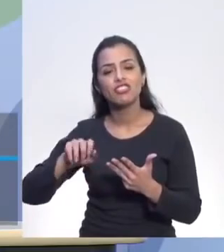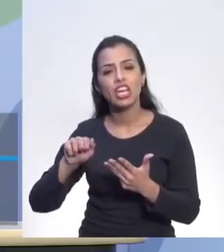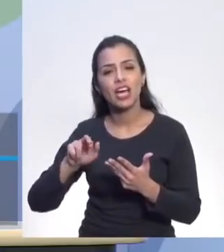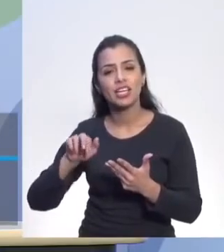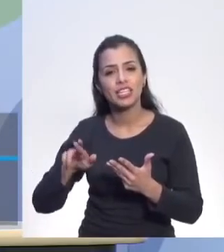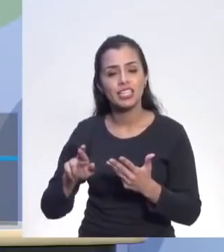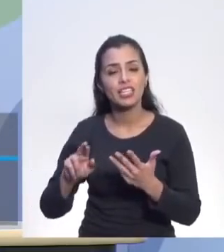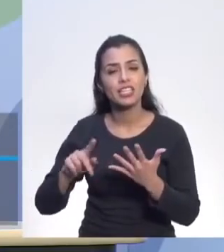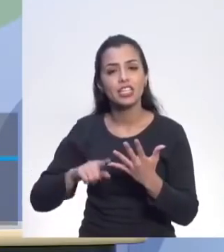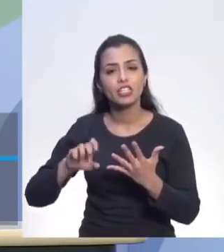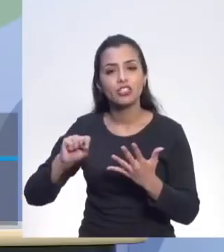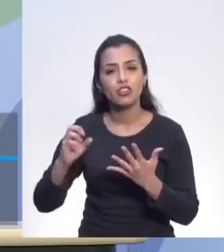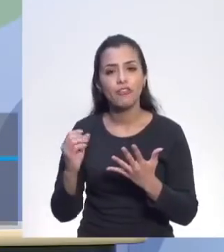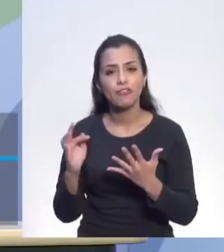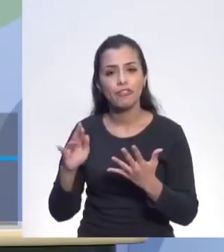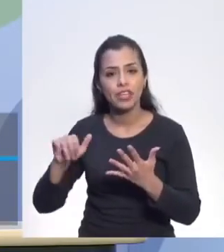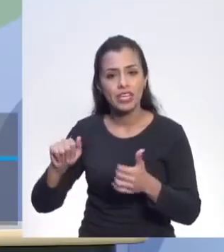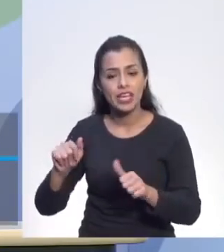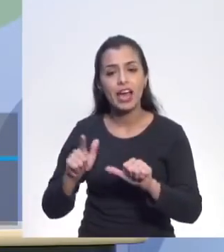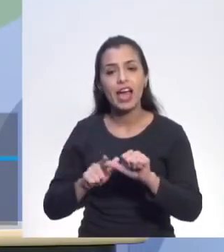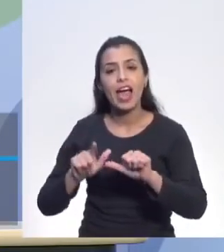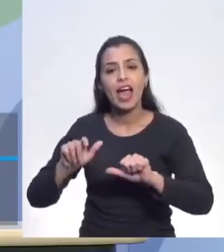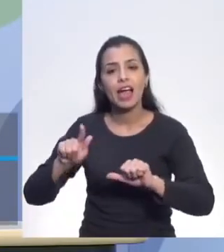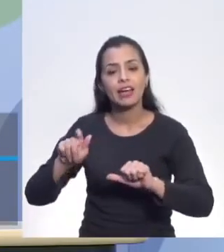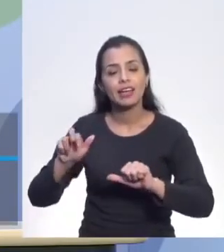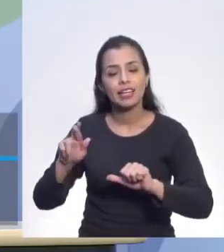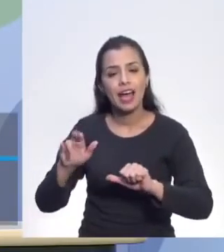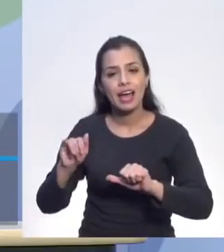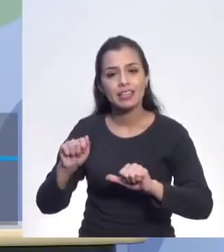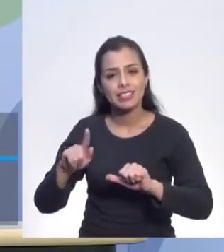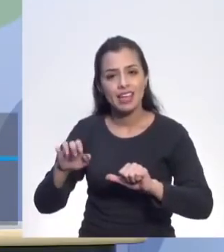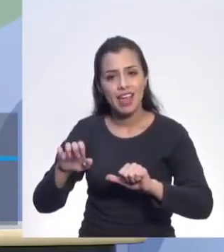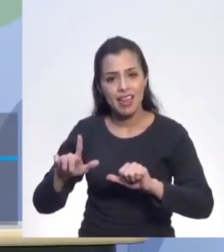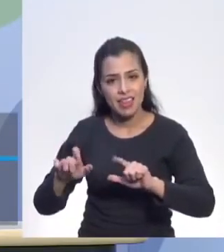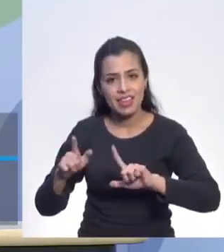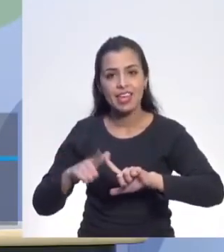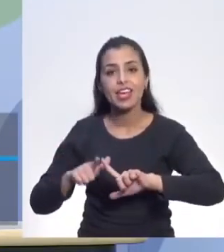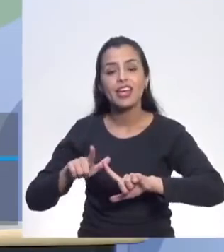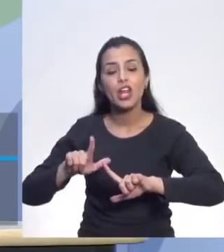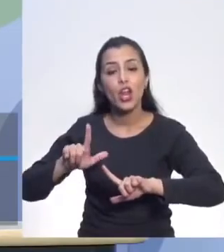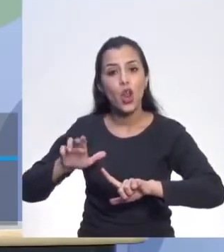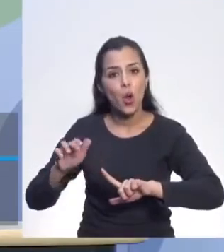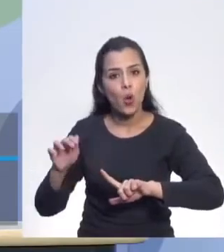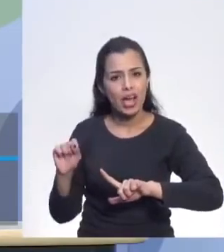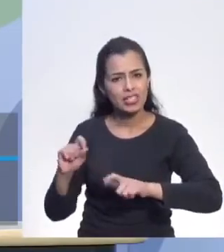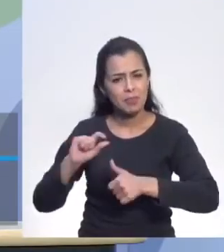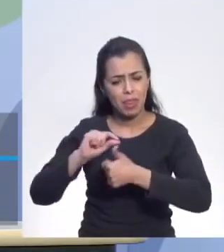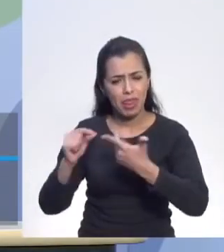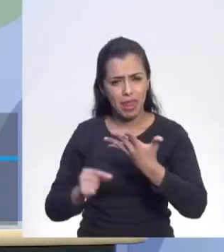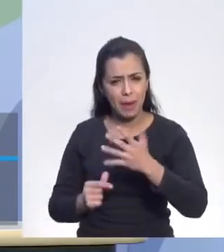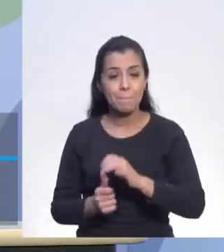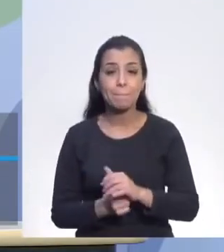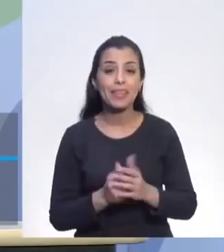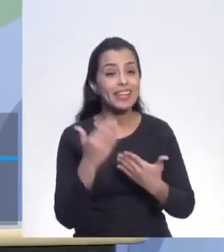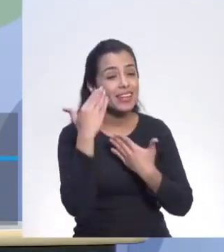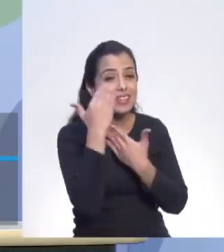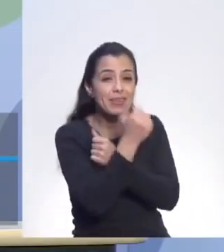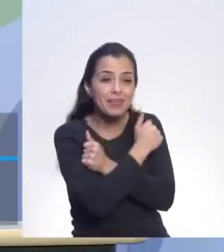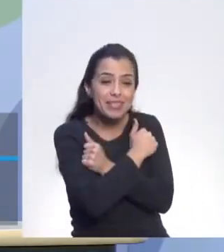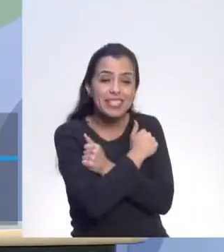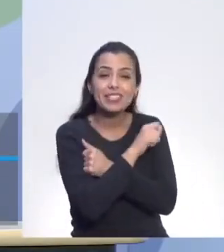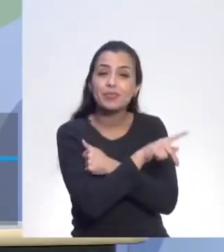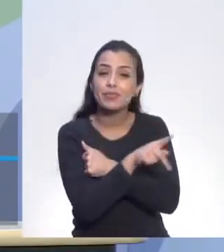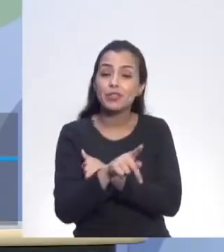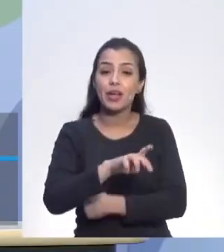Lucas, Graziele, Ashley e Luiz, entre outros, tá? Colocaram lá 24. E quero mandar um abraço especial para alguns professores.